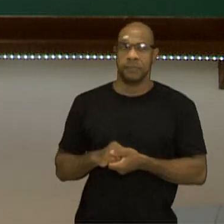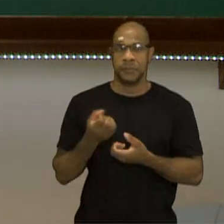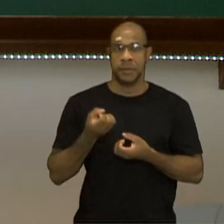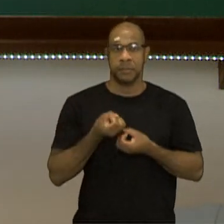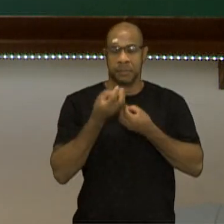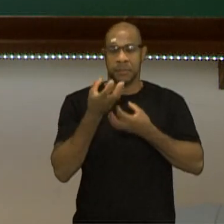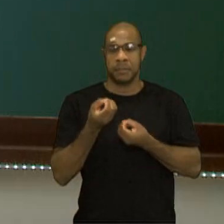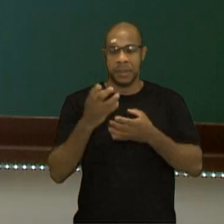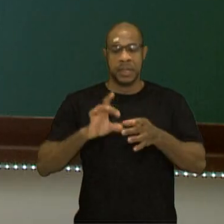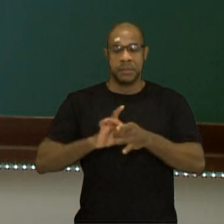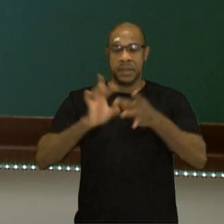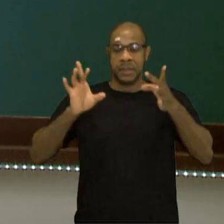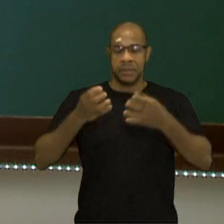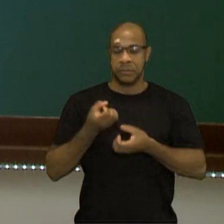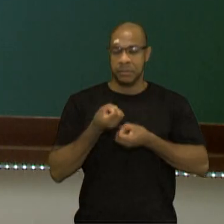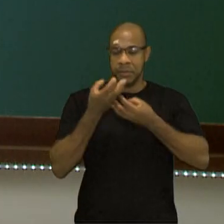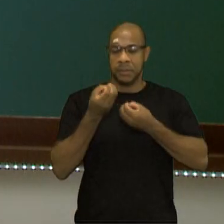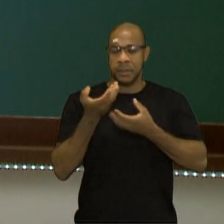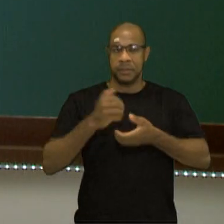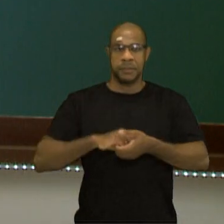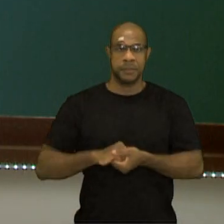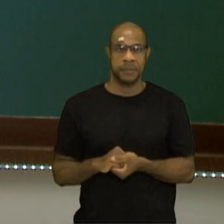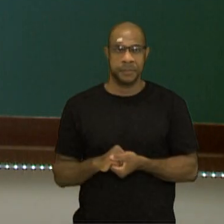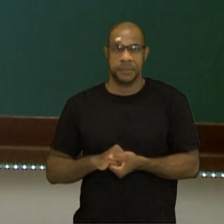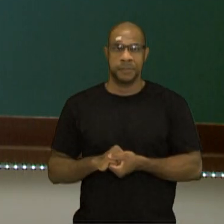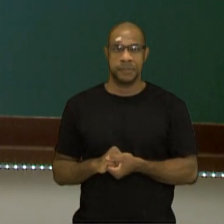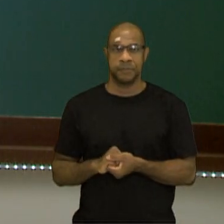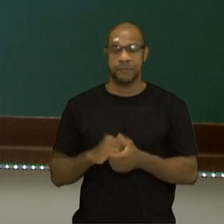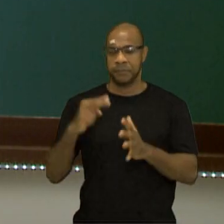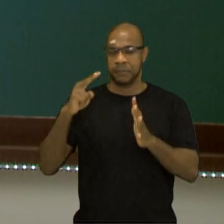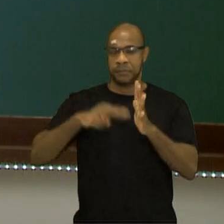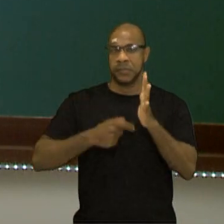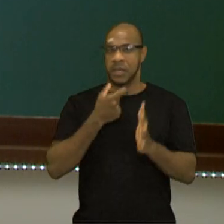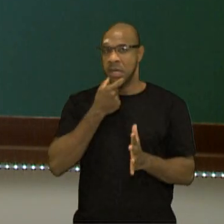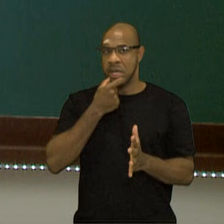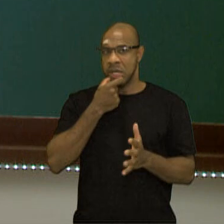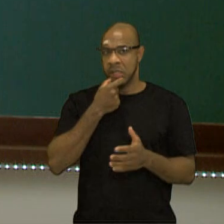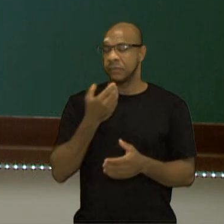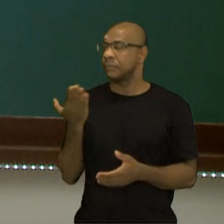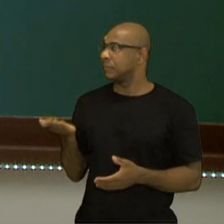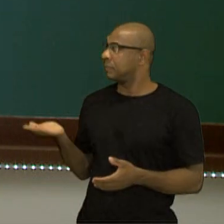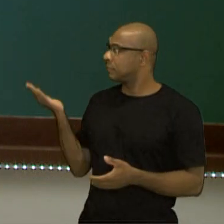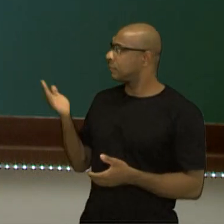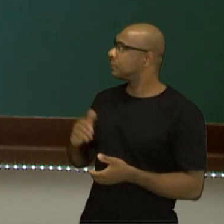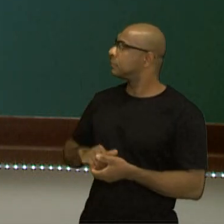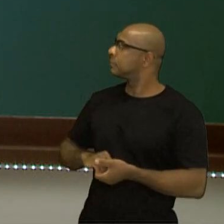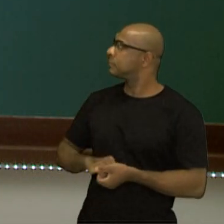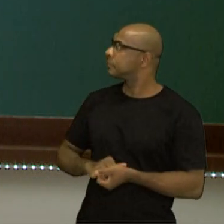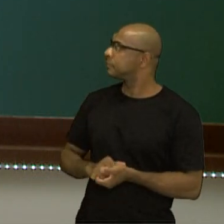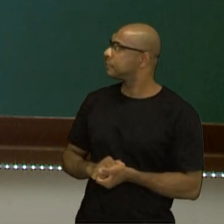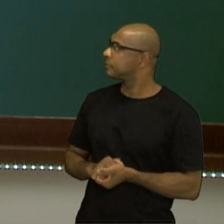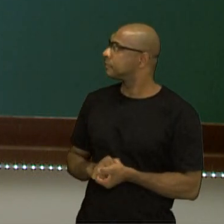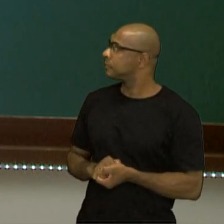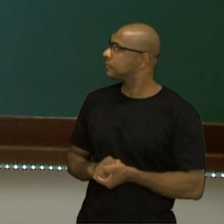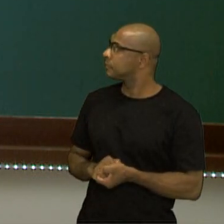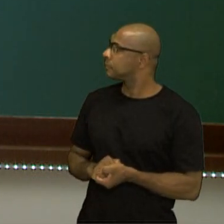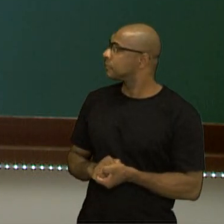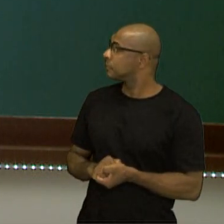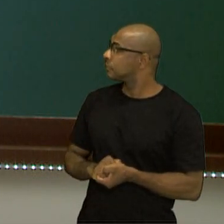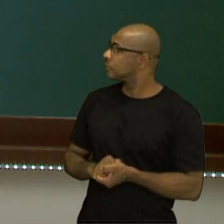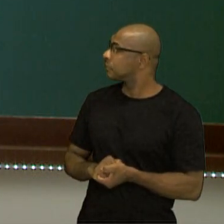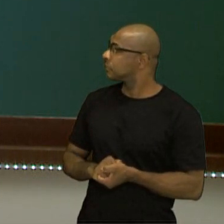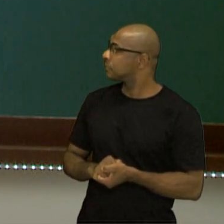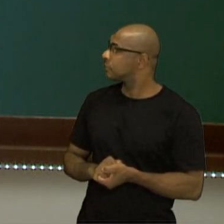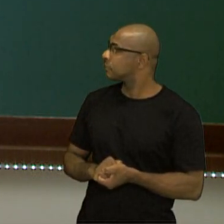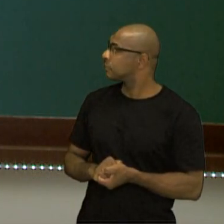liberdade de expressão. Freedom of expression is the right that allows people to express their